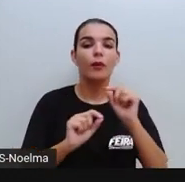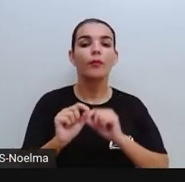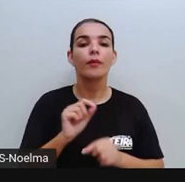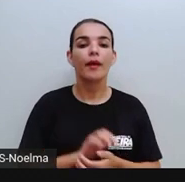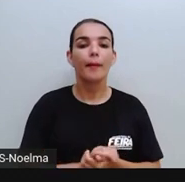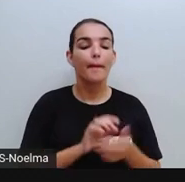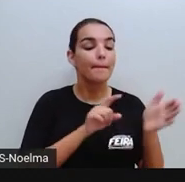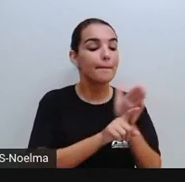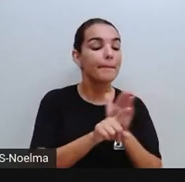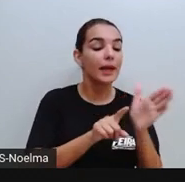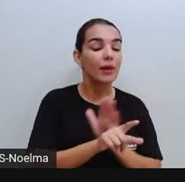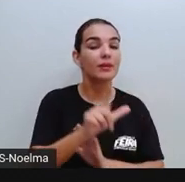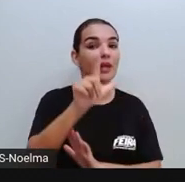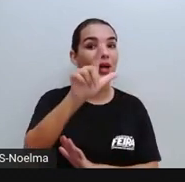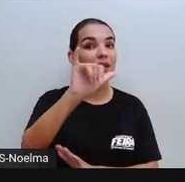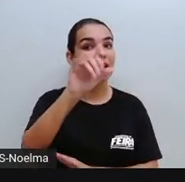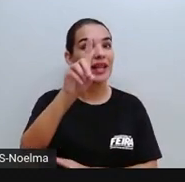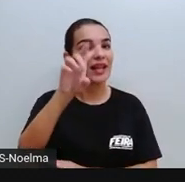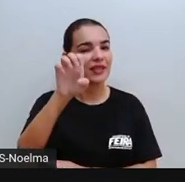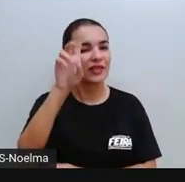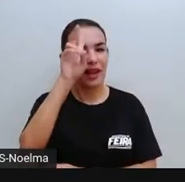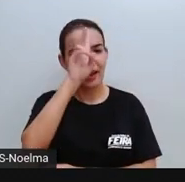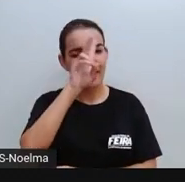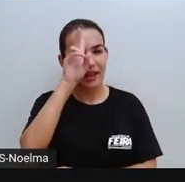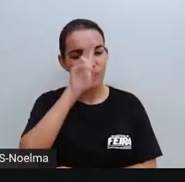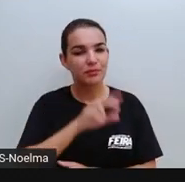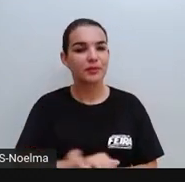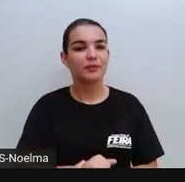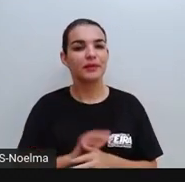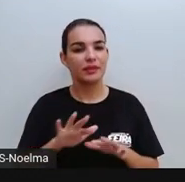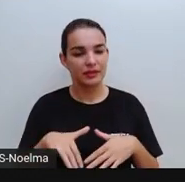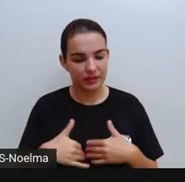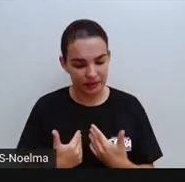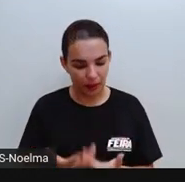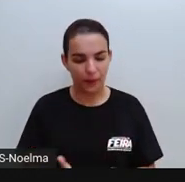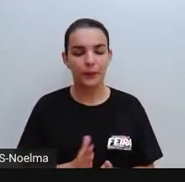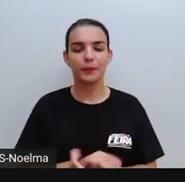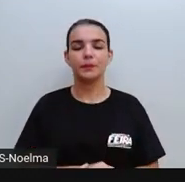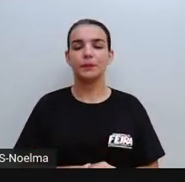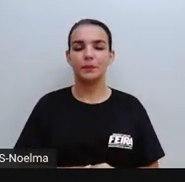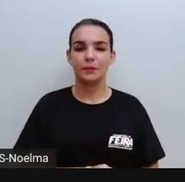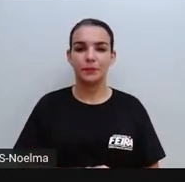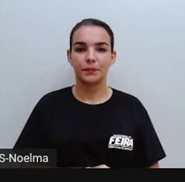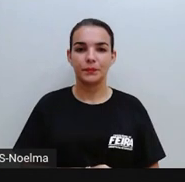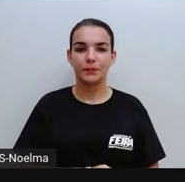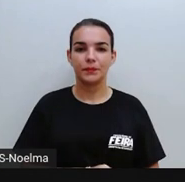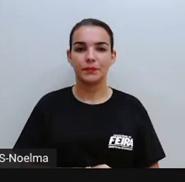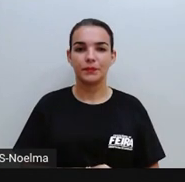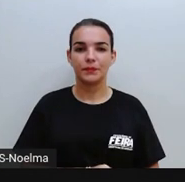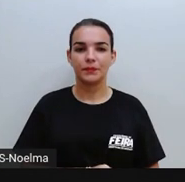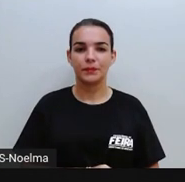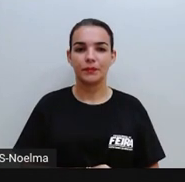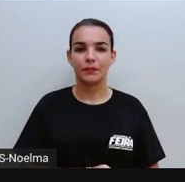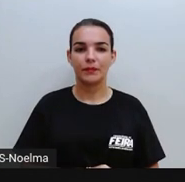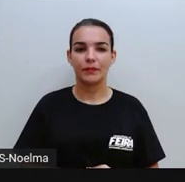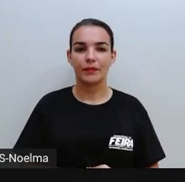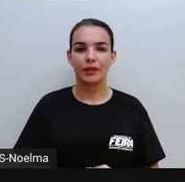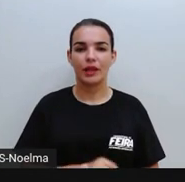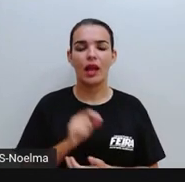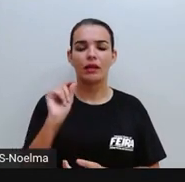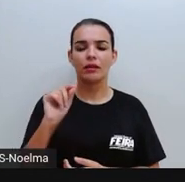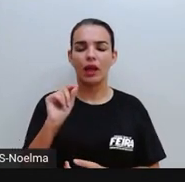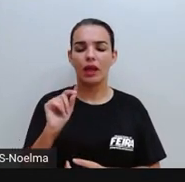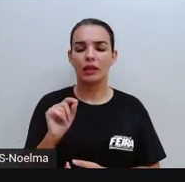as perguntas da Lídia lembra que a pro Falou então respondeu às perguntas da Lide tá quem que